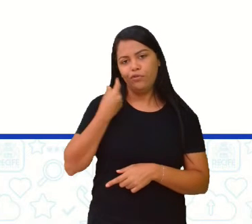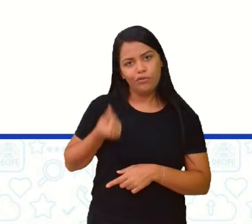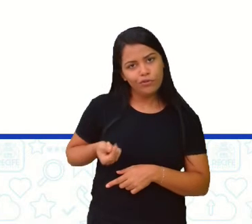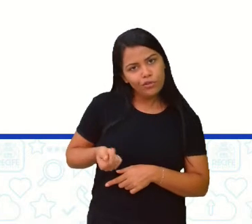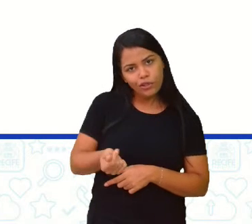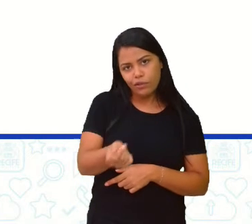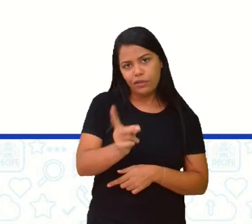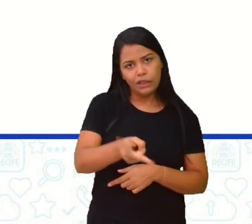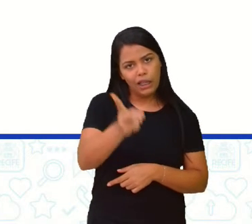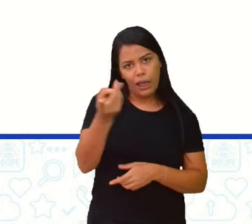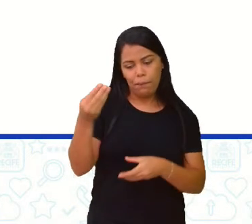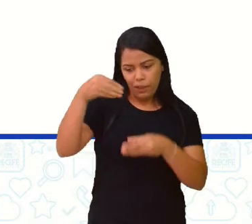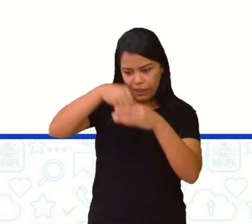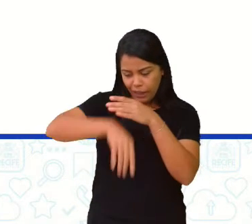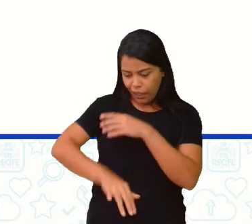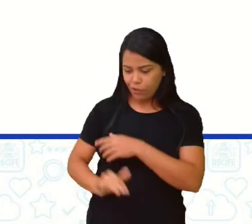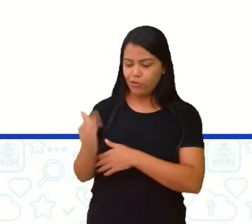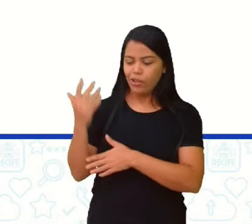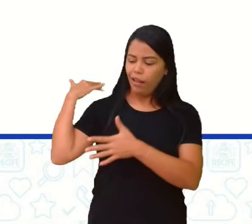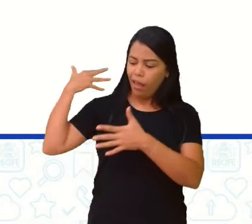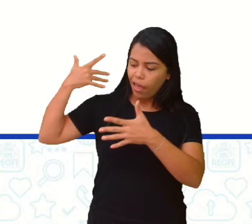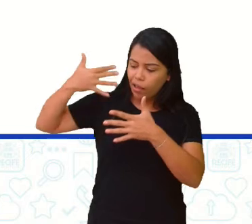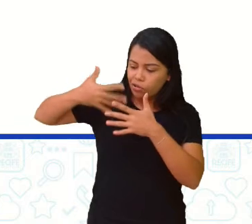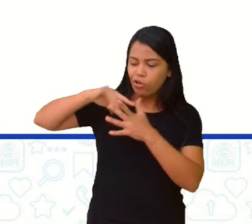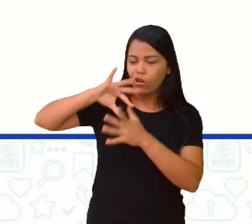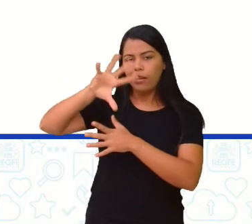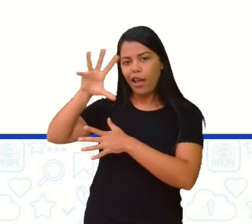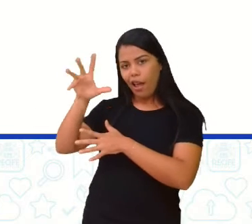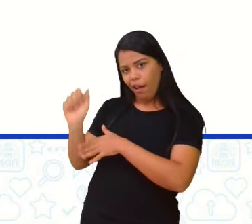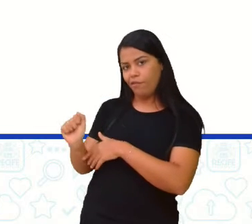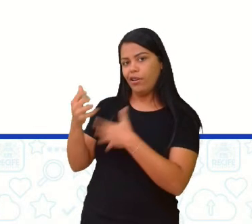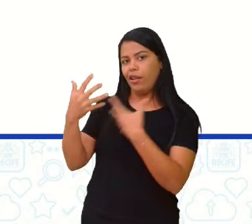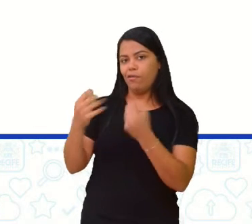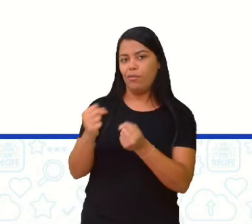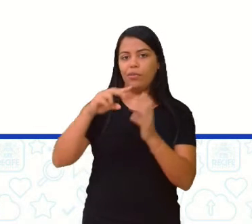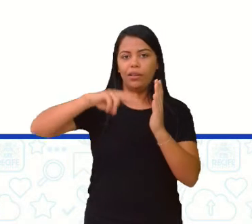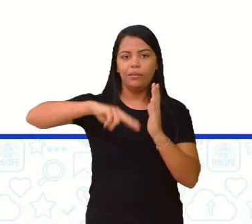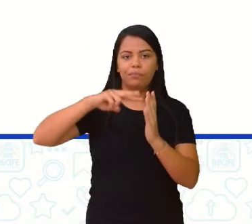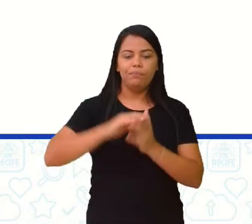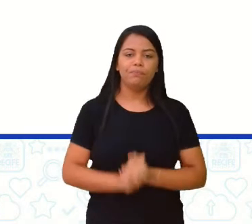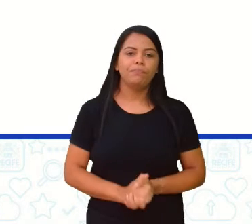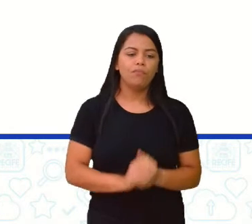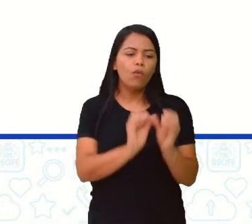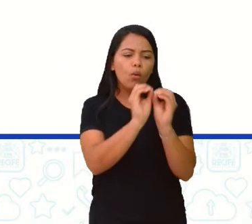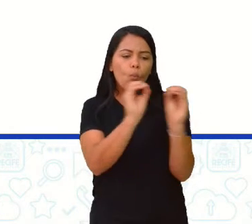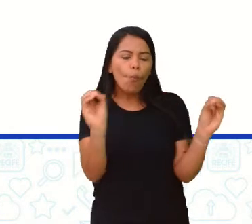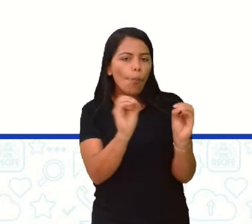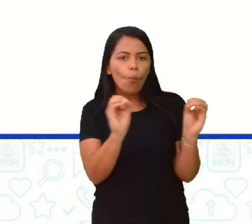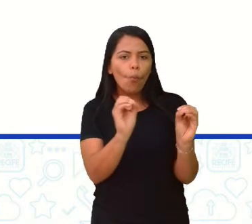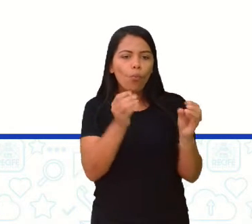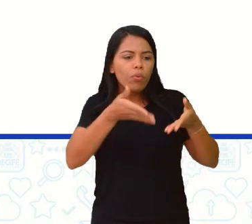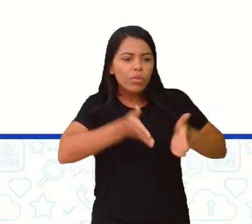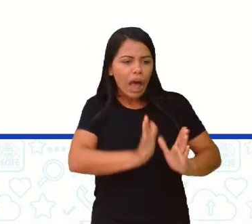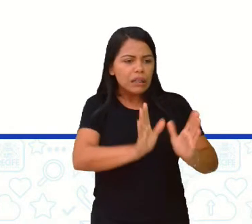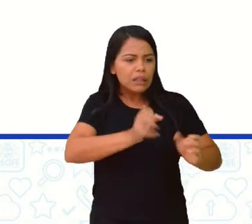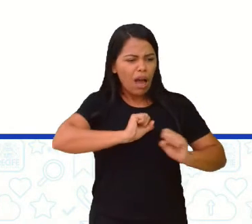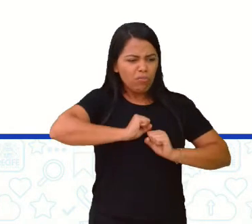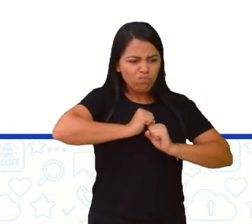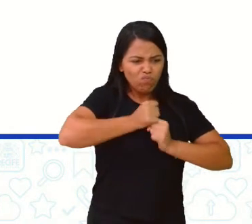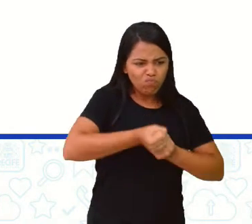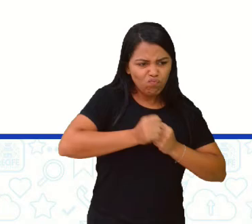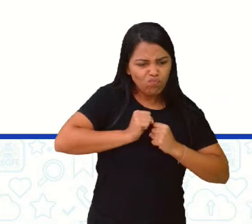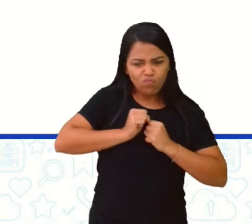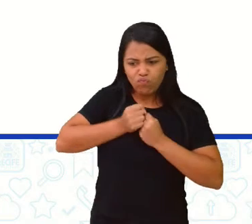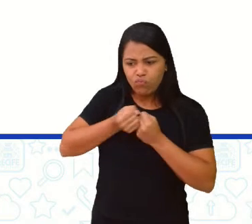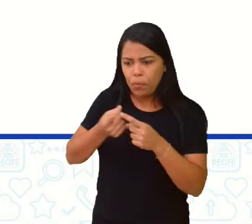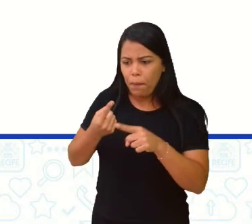história africana, tá certo? Então, vamos lá ler essa frase. Ninguém nasce odiando outra pessoa pela cor de sua